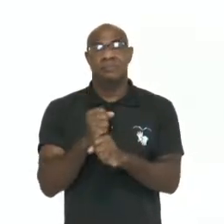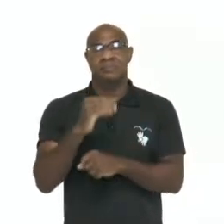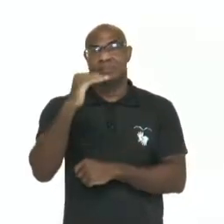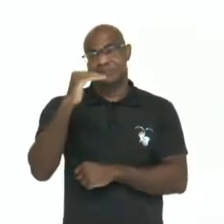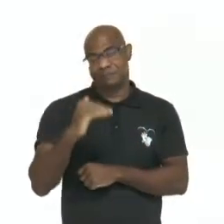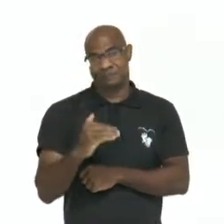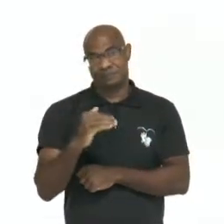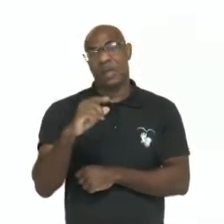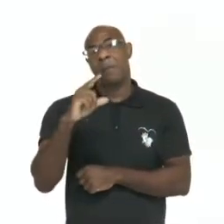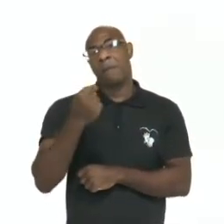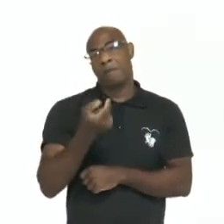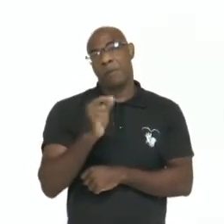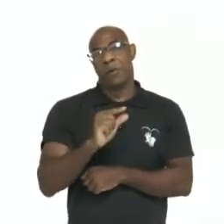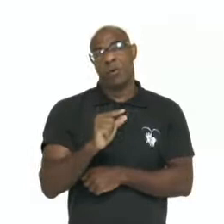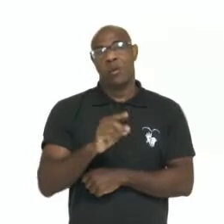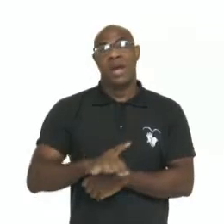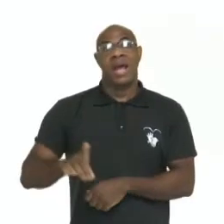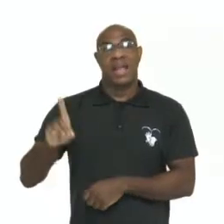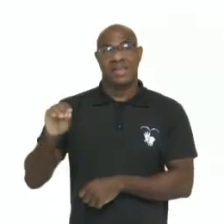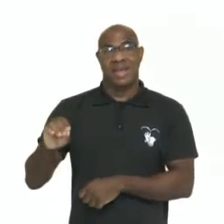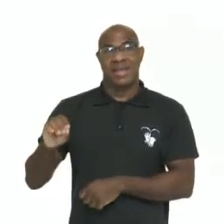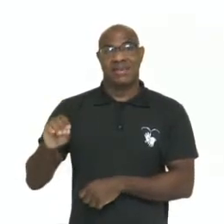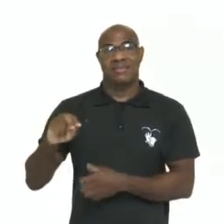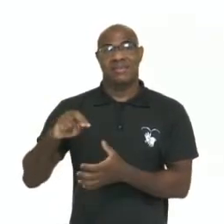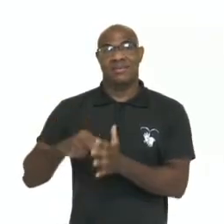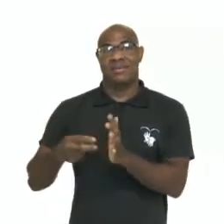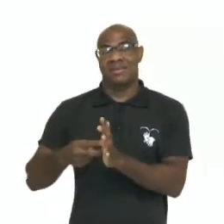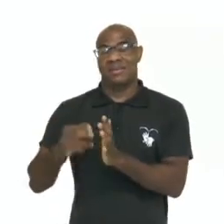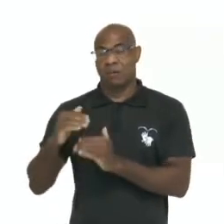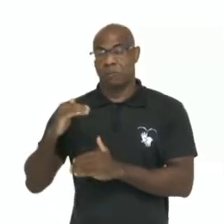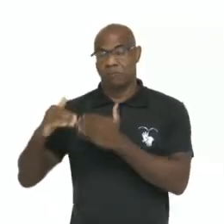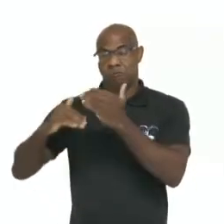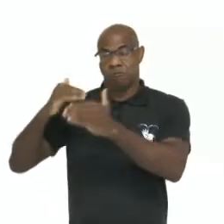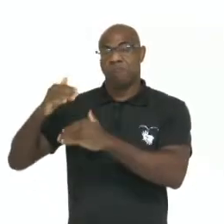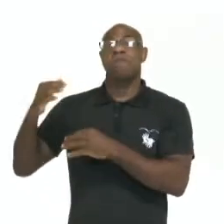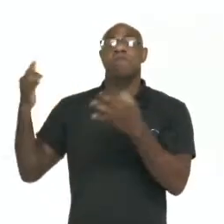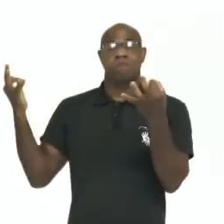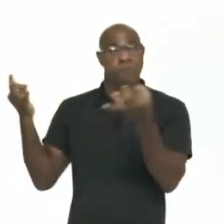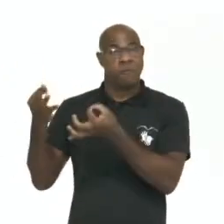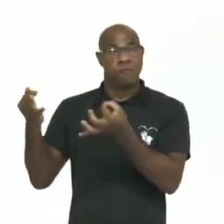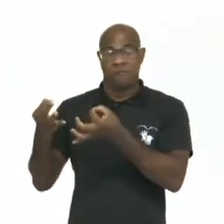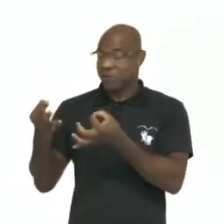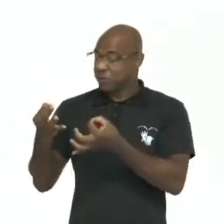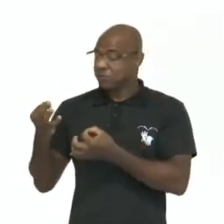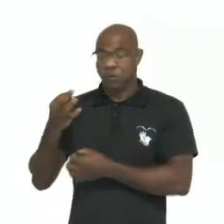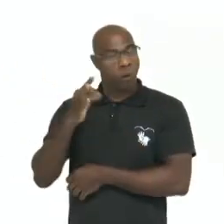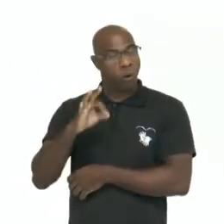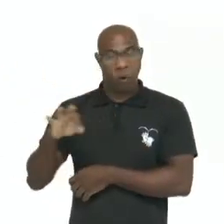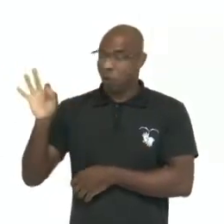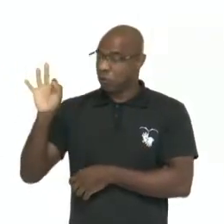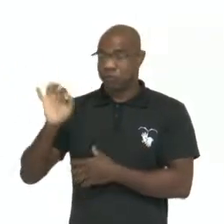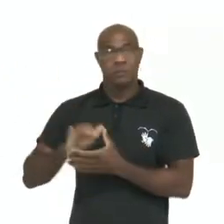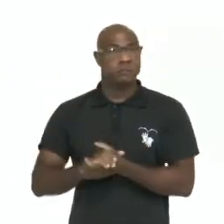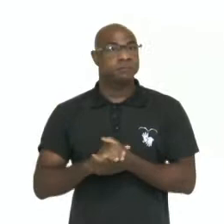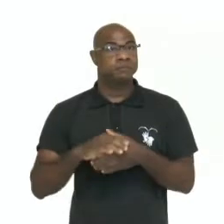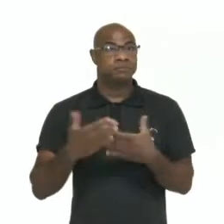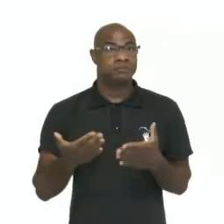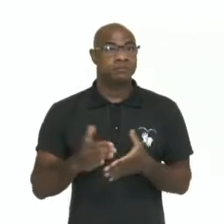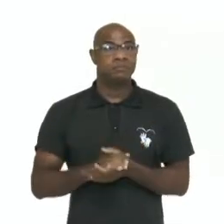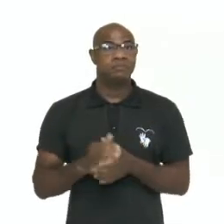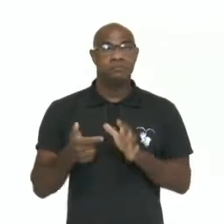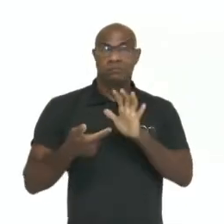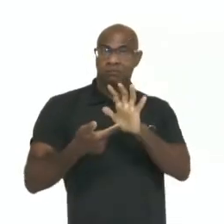baixa, enquanto a 10 significa um desempenho perfeito, excelente. A performance é